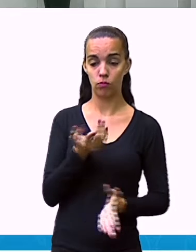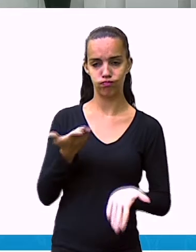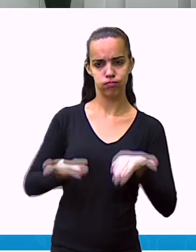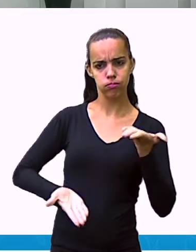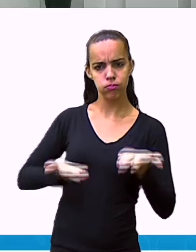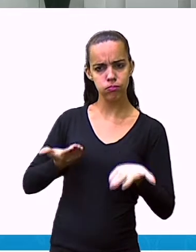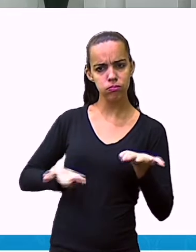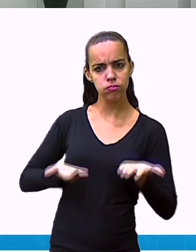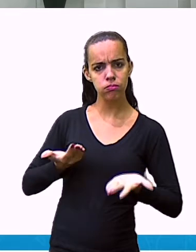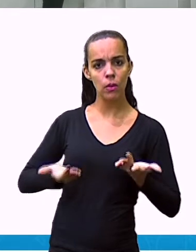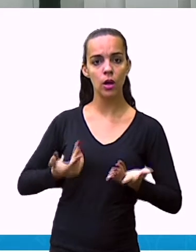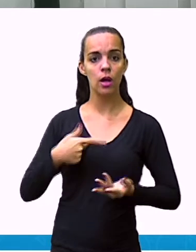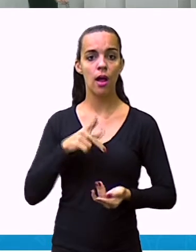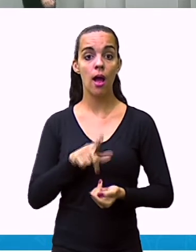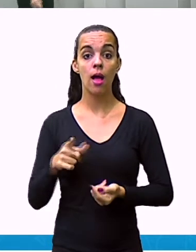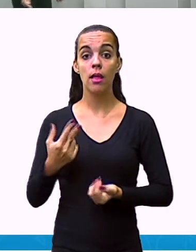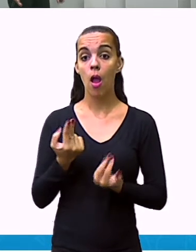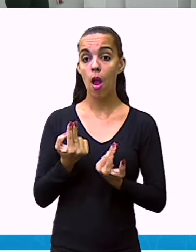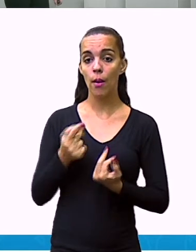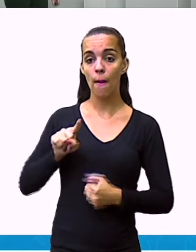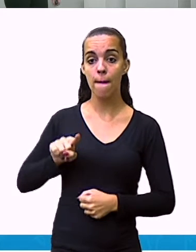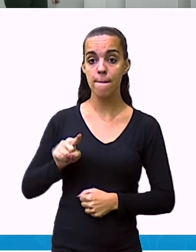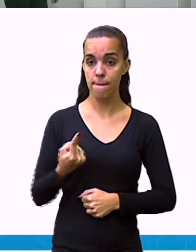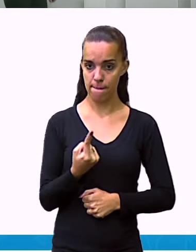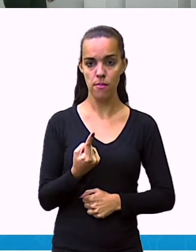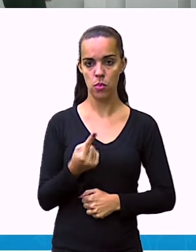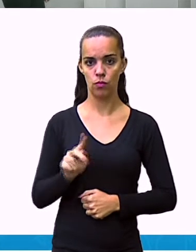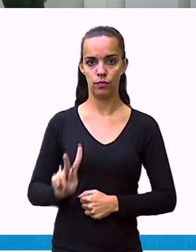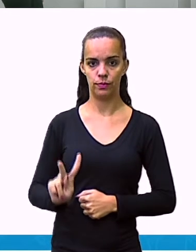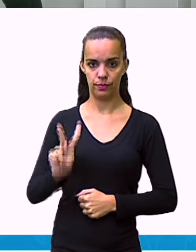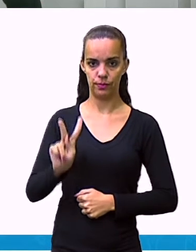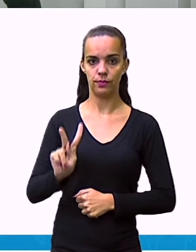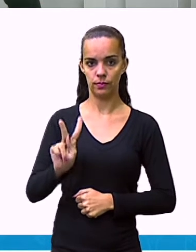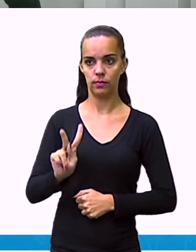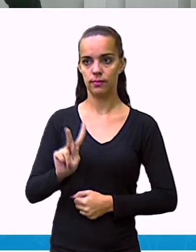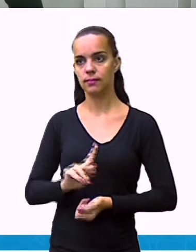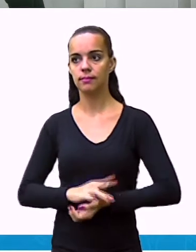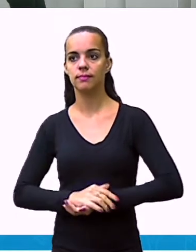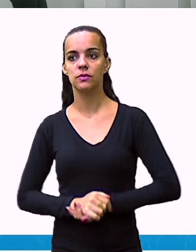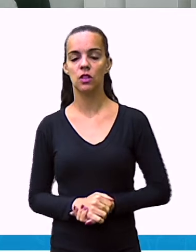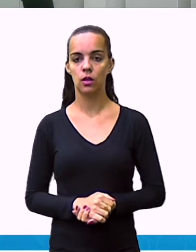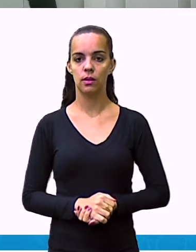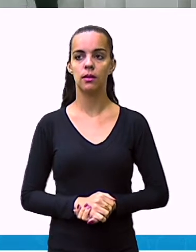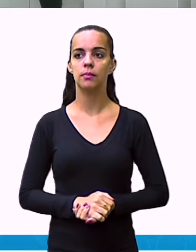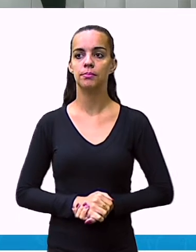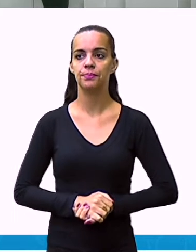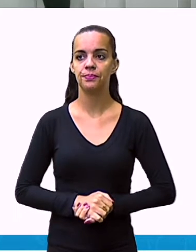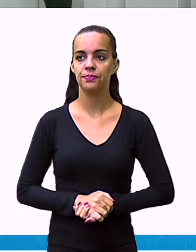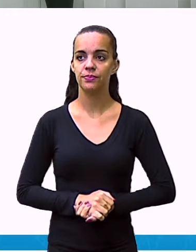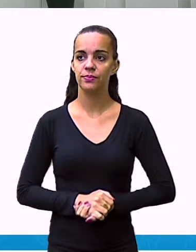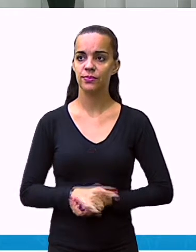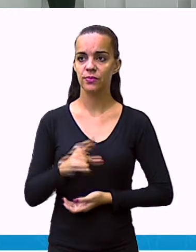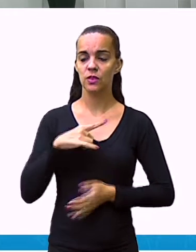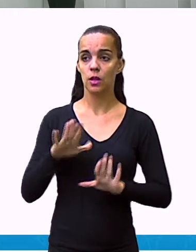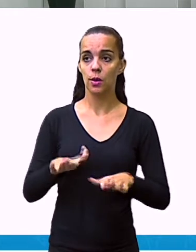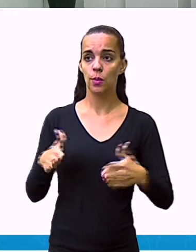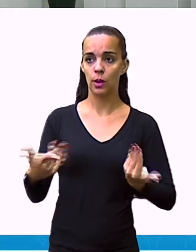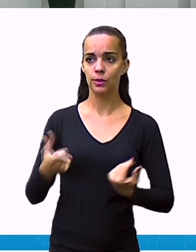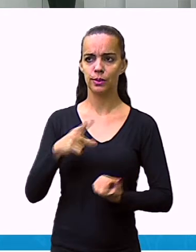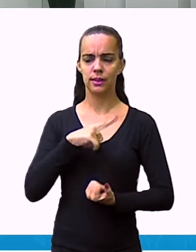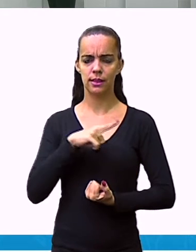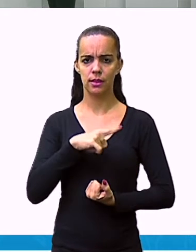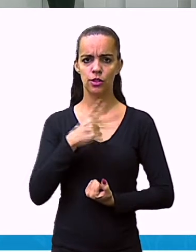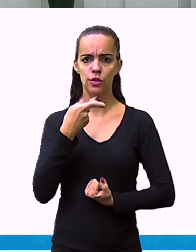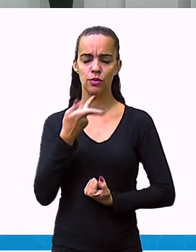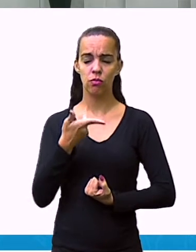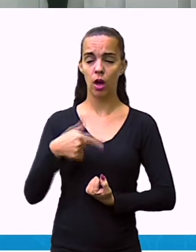equivale a mil quilogramas tão te deu esse probleminha para vocês entender que quando ele